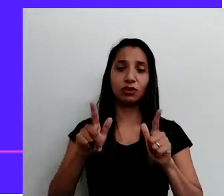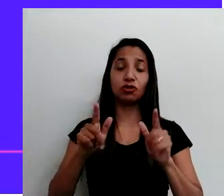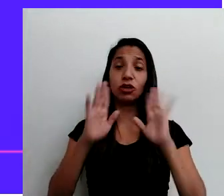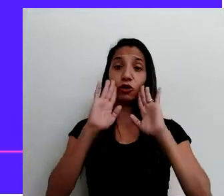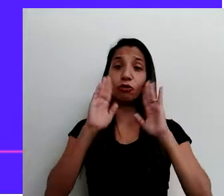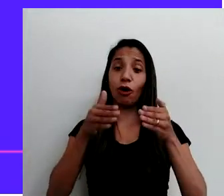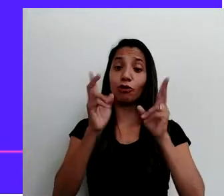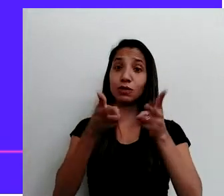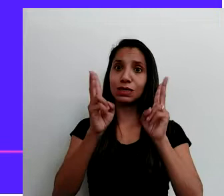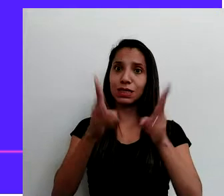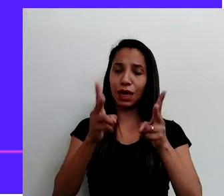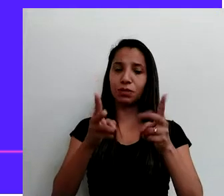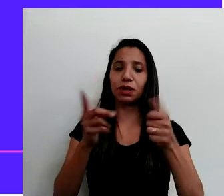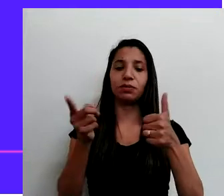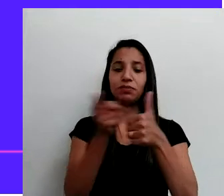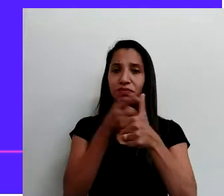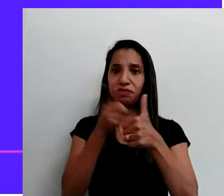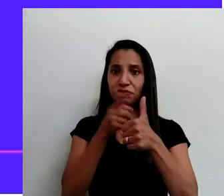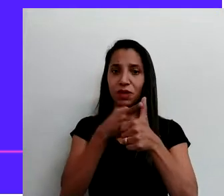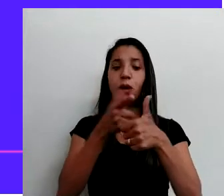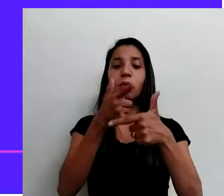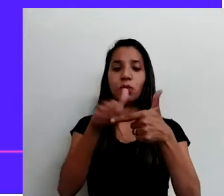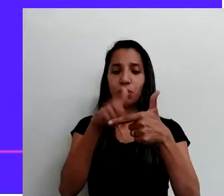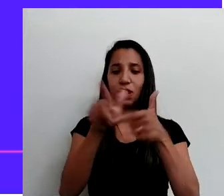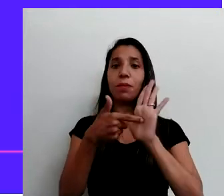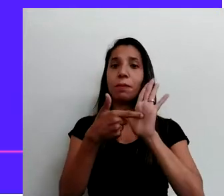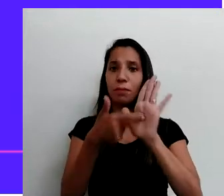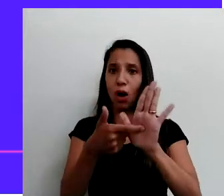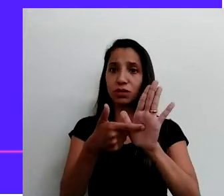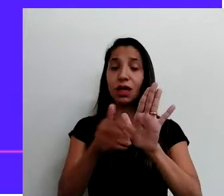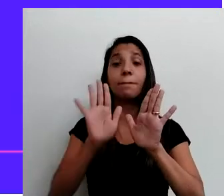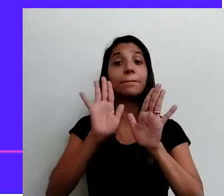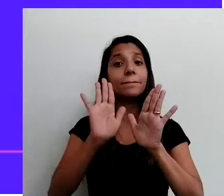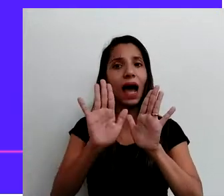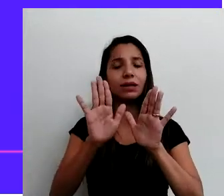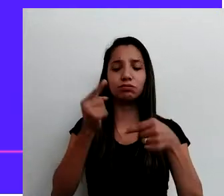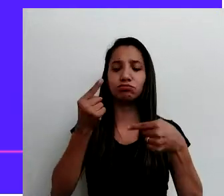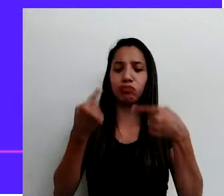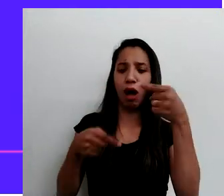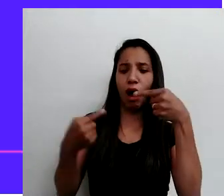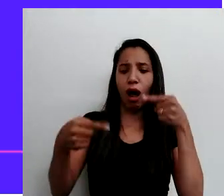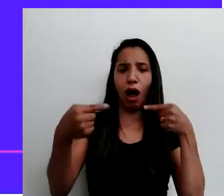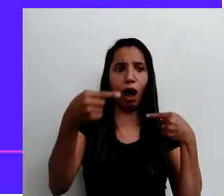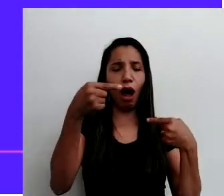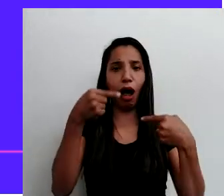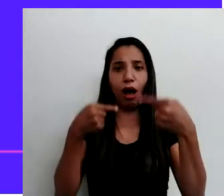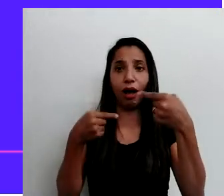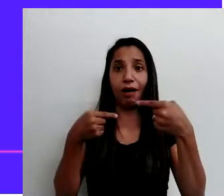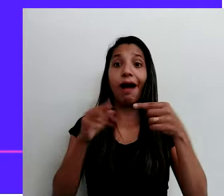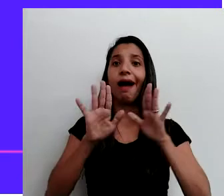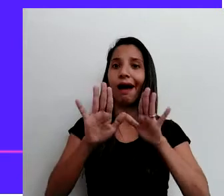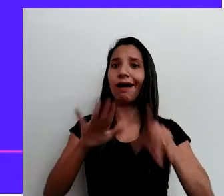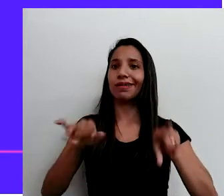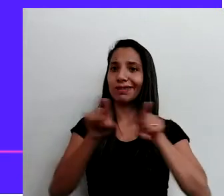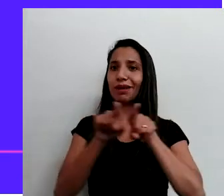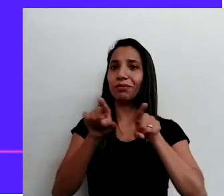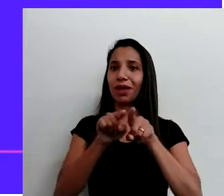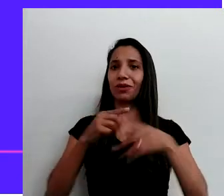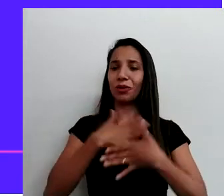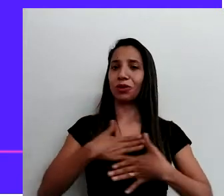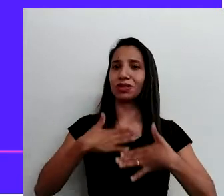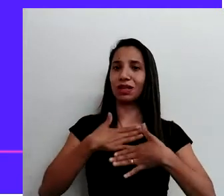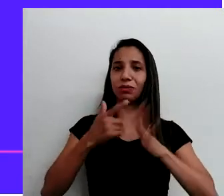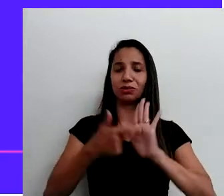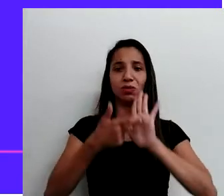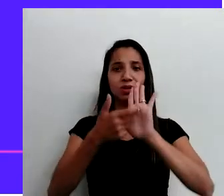de problemas, a gente busca muito falar dos protagonismos, isso é uma coisa muito importante na cobertura de gênero e raça, né? Mostrar